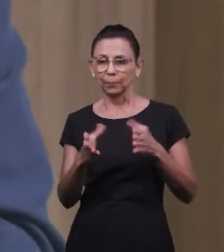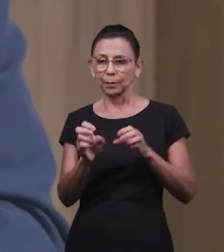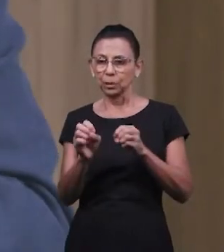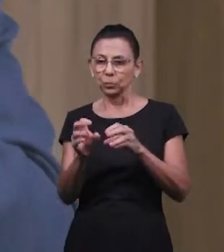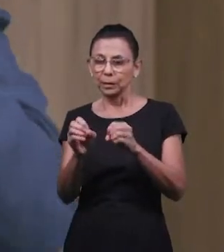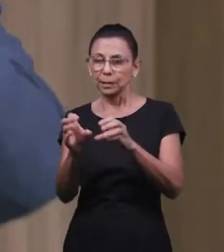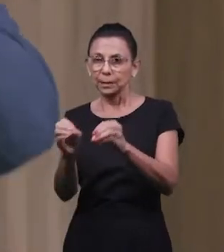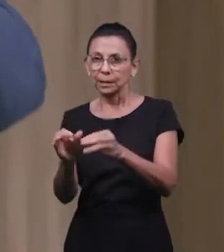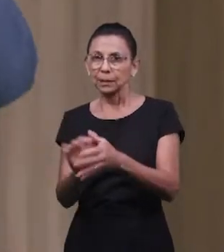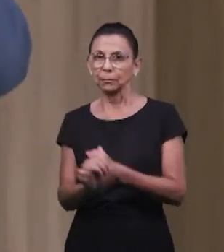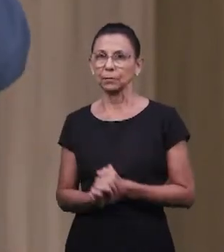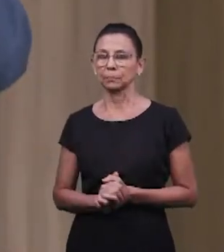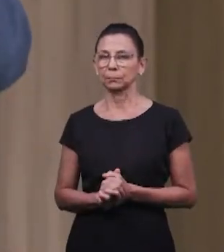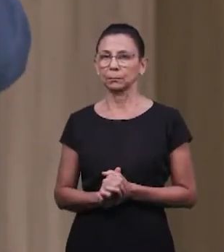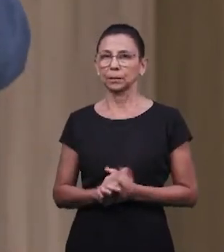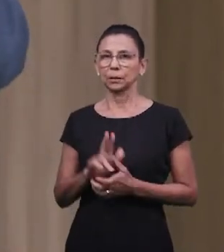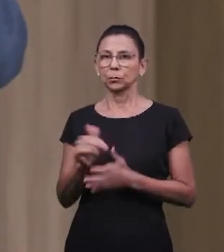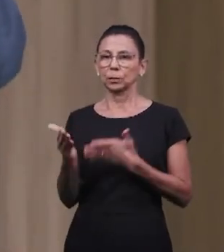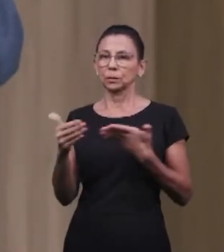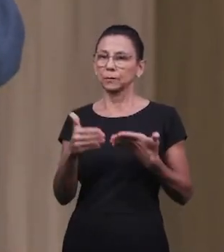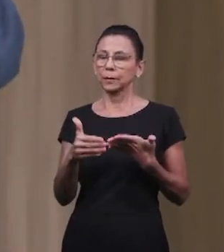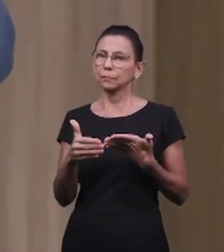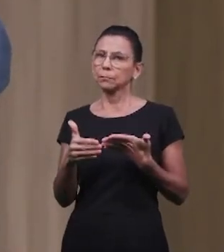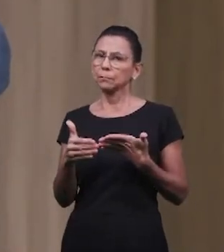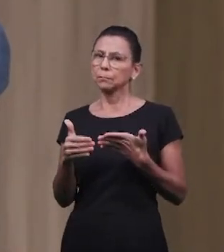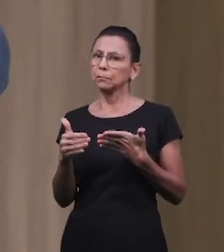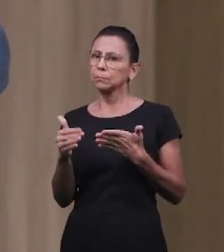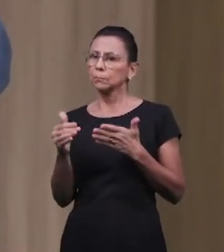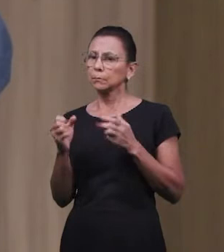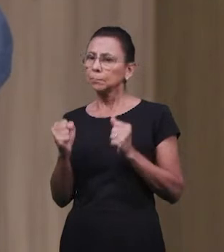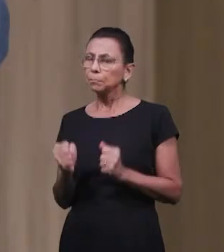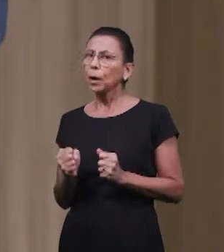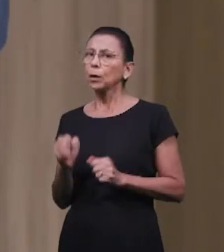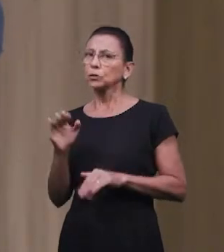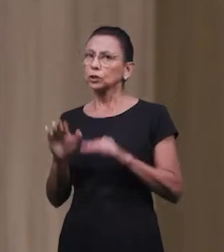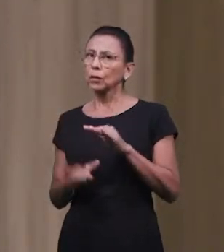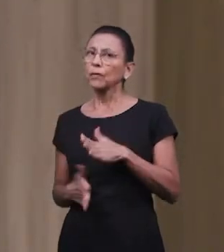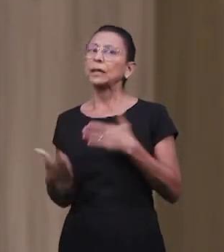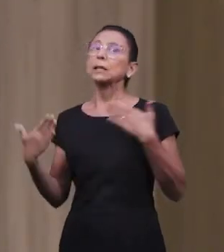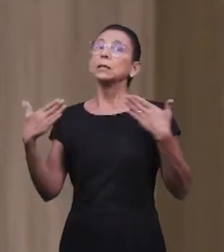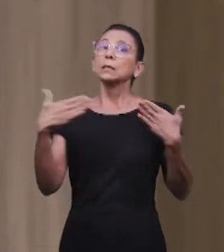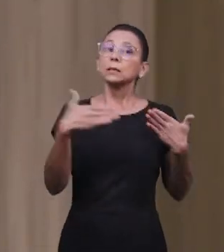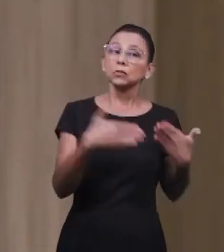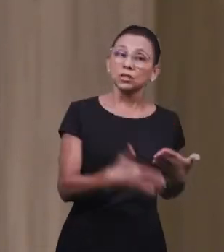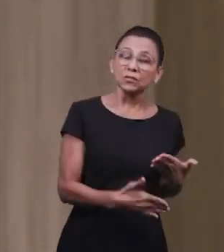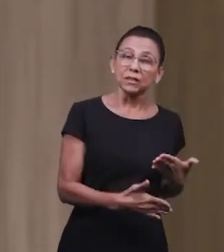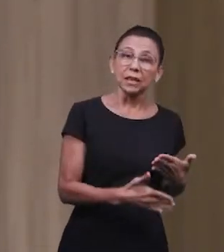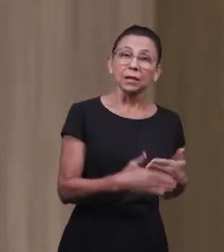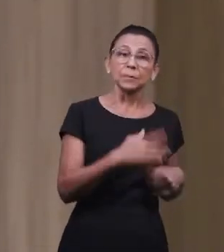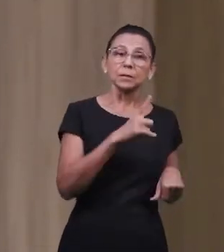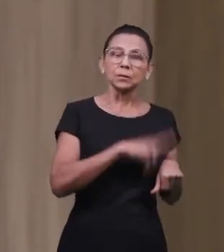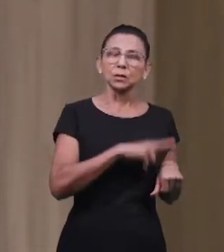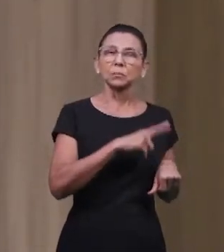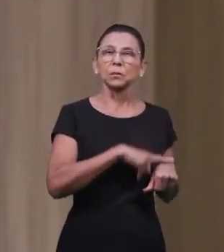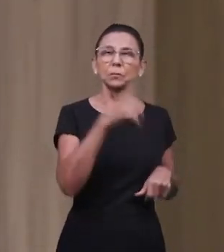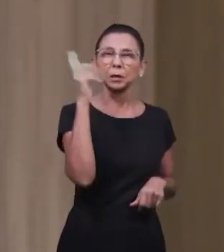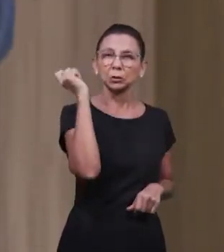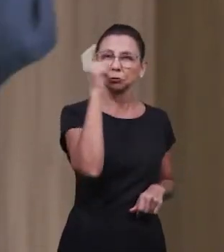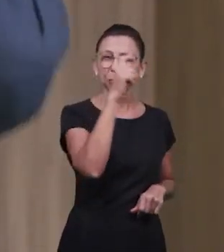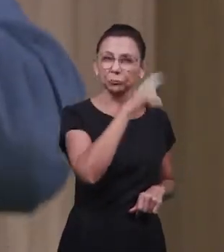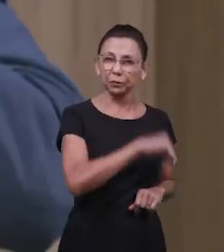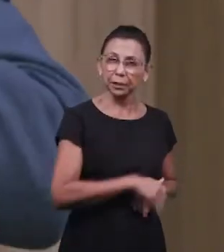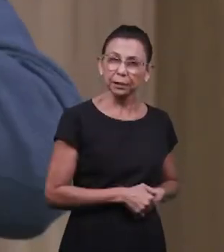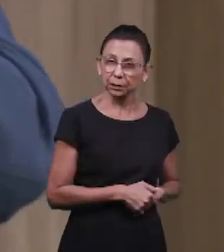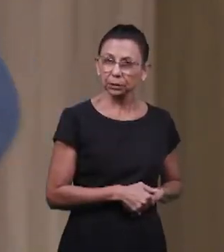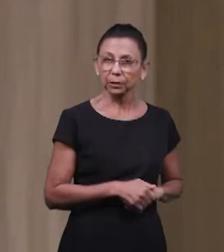caminho, mas quando ele tiver uma dificuldade, igual esteve, por exemplo, igual esteve o filho pródigo, que voltou para a casa